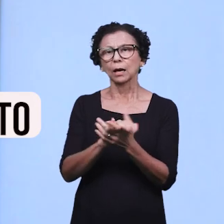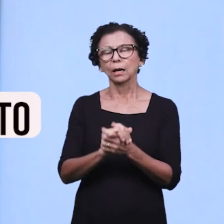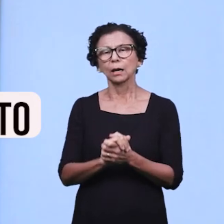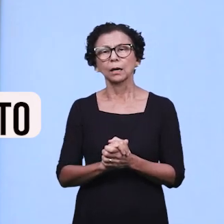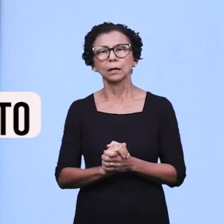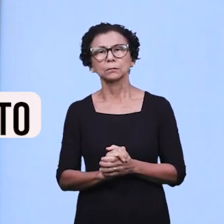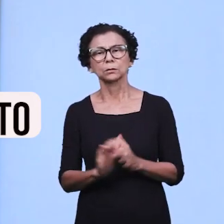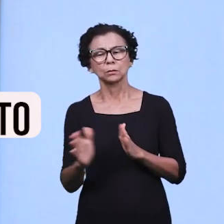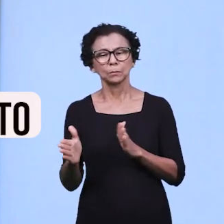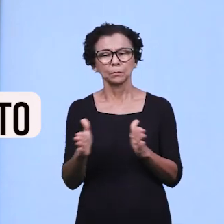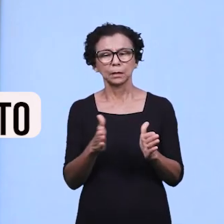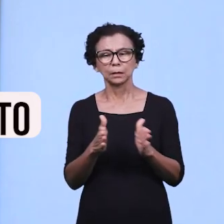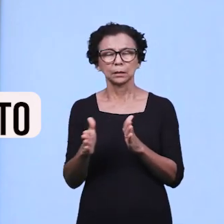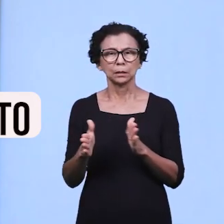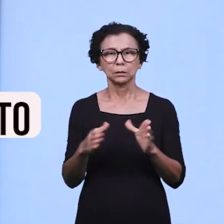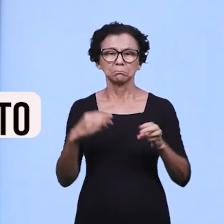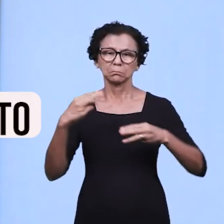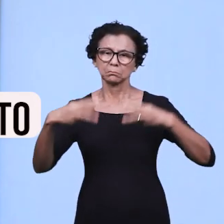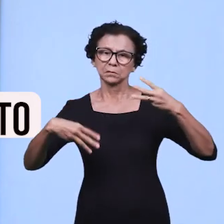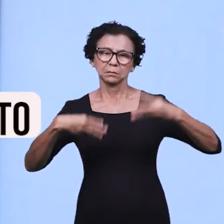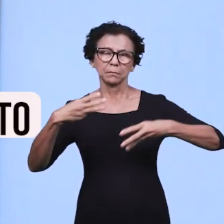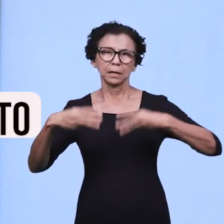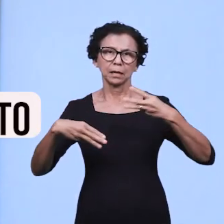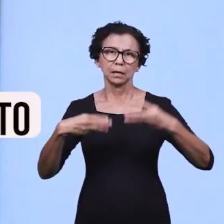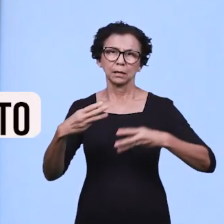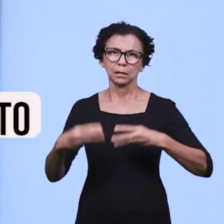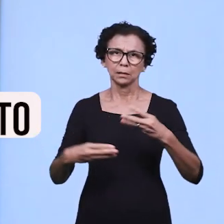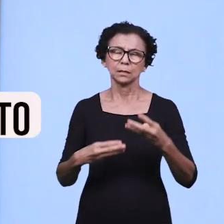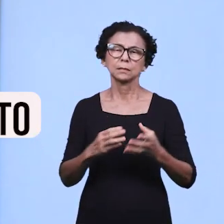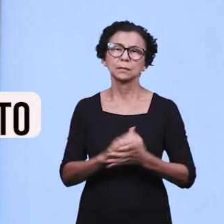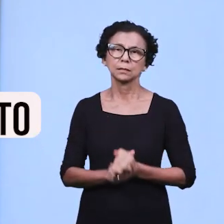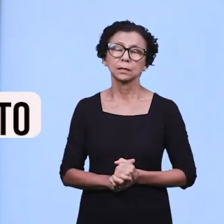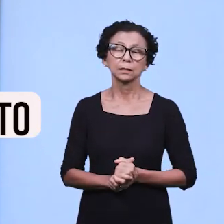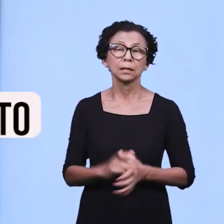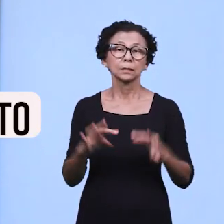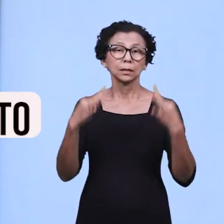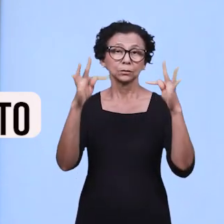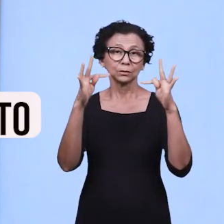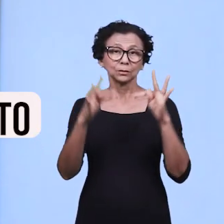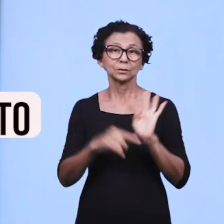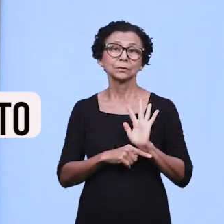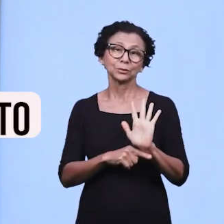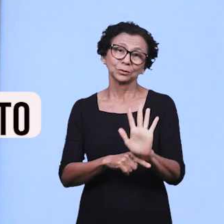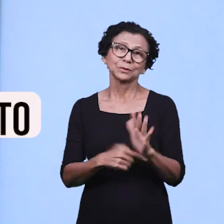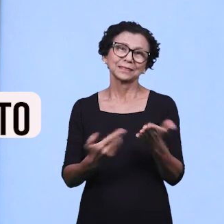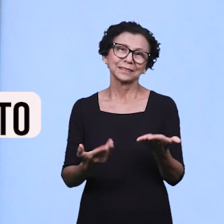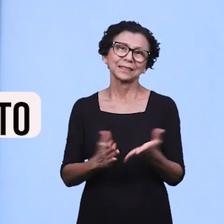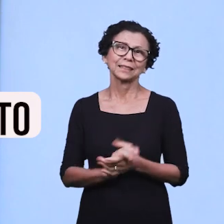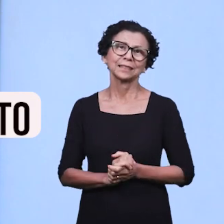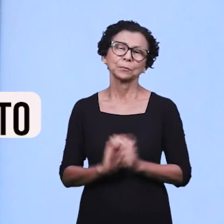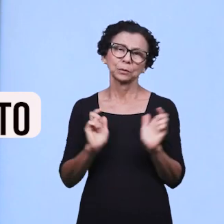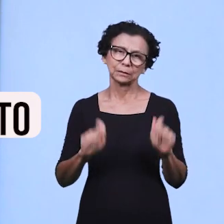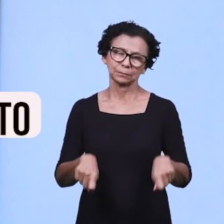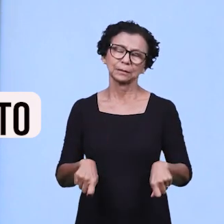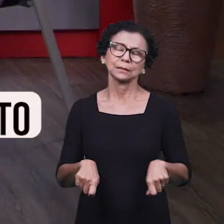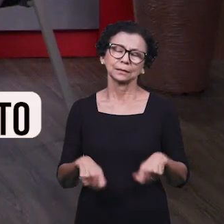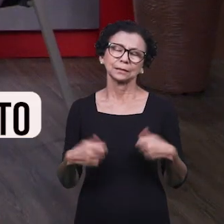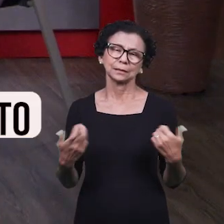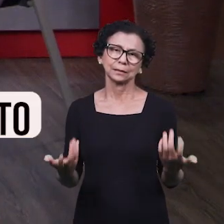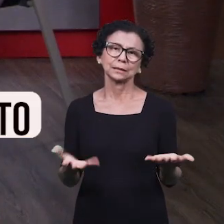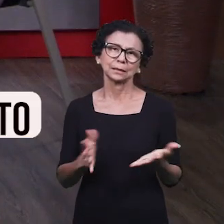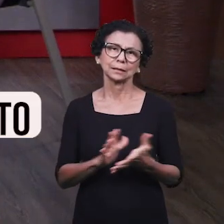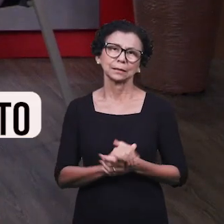o trimestre. Hoje, os recursos tecnológicos que nós temos, eles possibilitam isso, né, que o pai... Portais educacionais, Isso, né? um